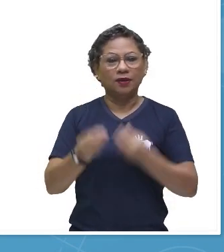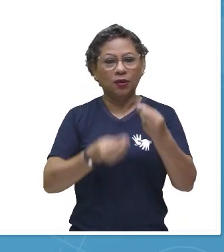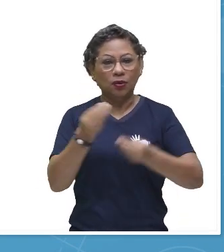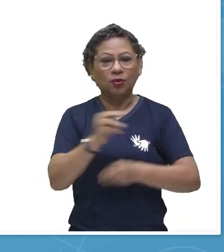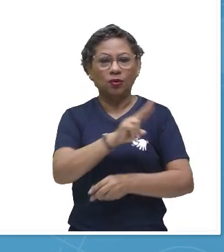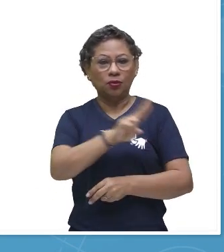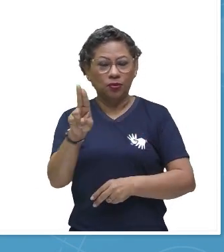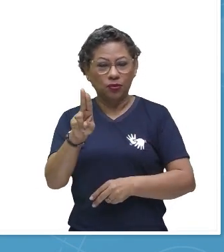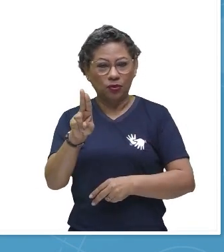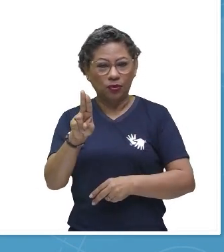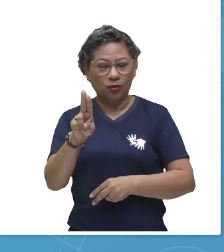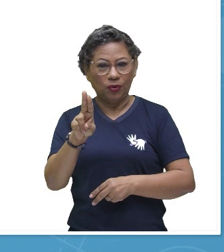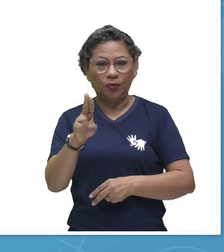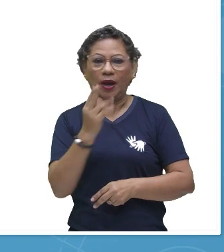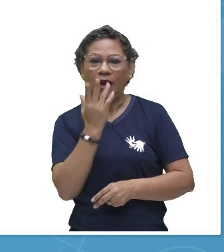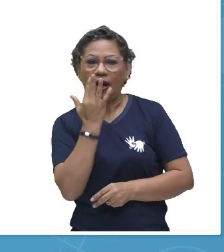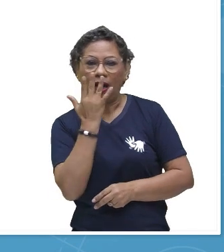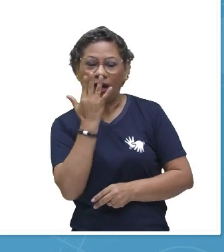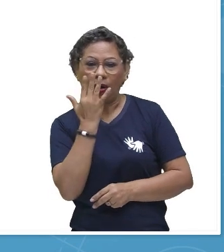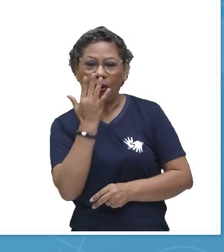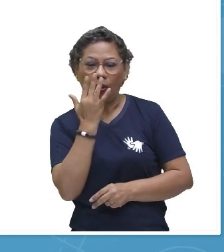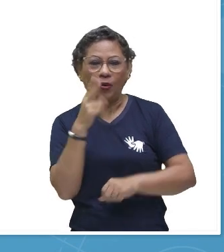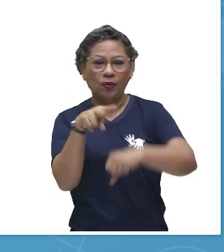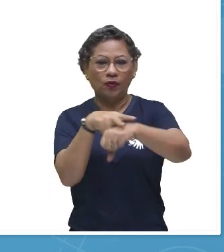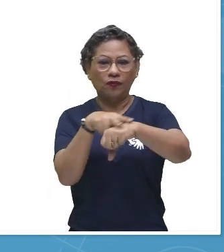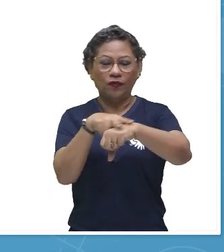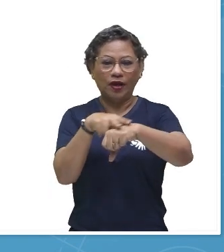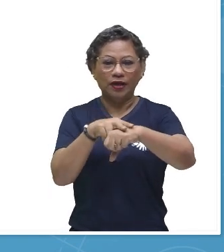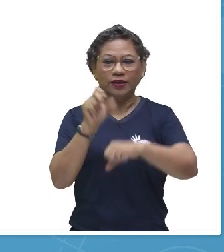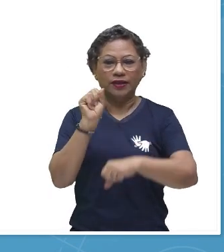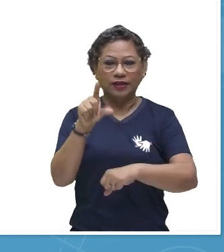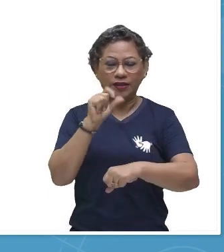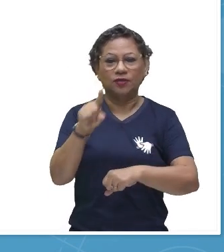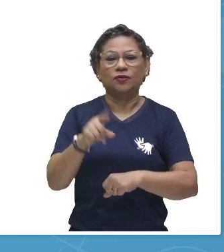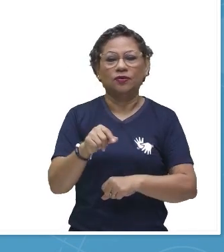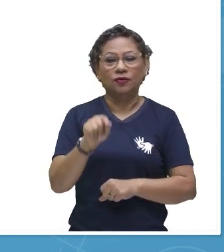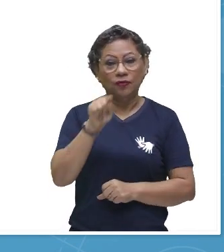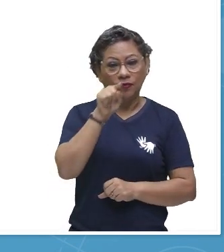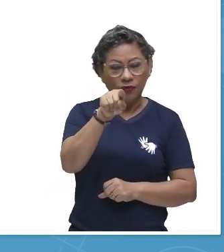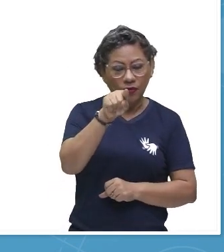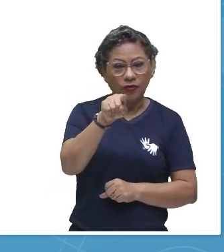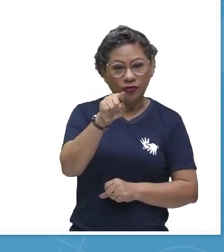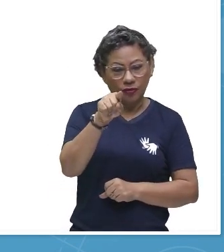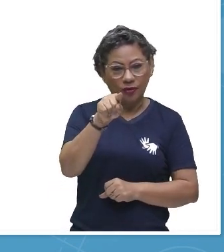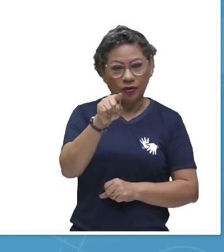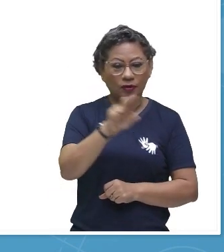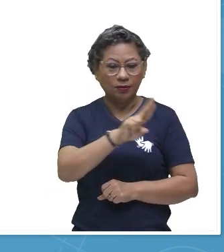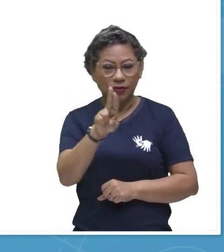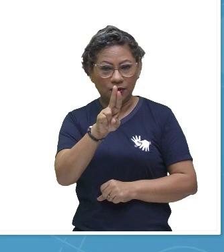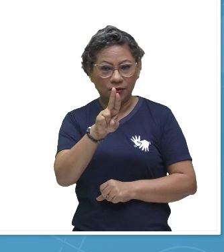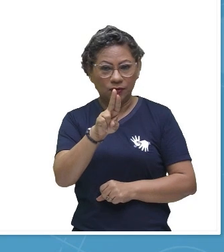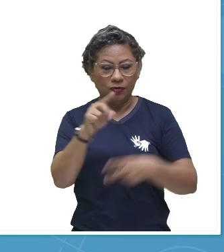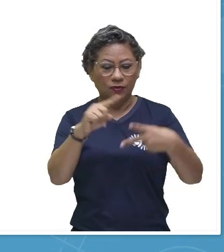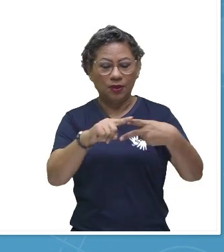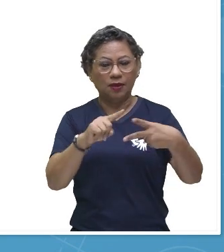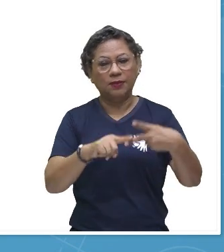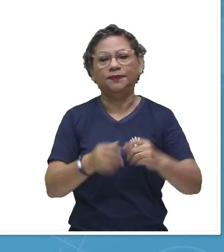vão verificar se as retas estão no mesmo plano ou se estão em planos diferentes. Vamos para a segunda